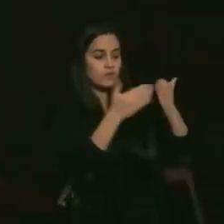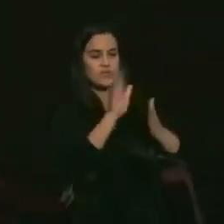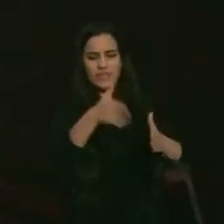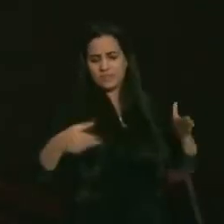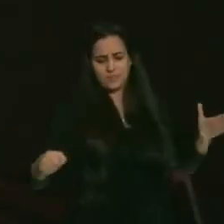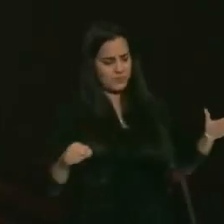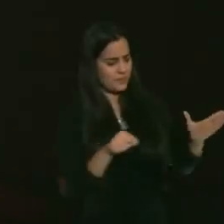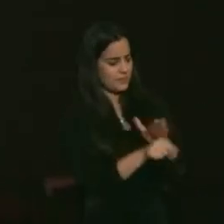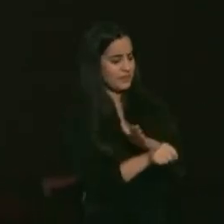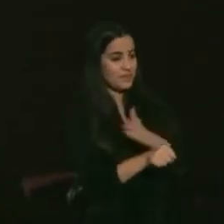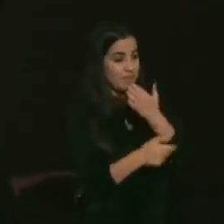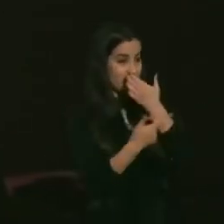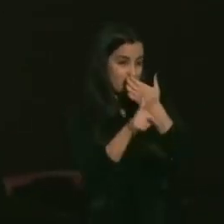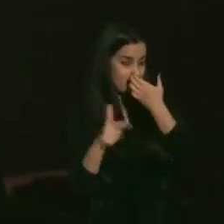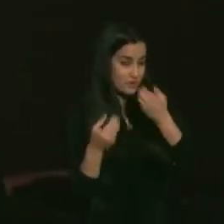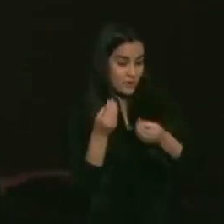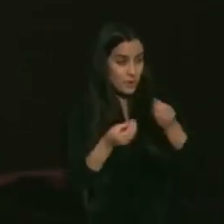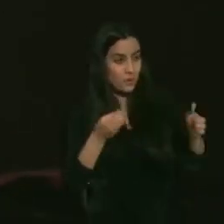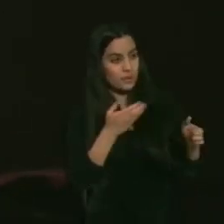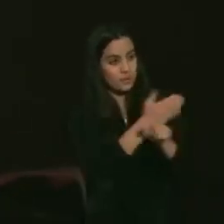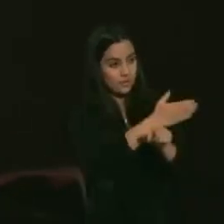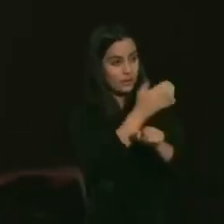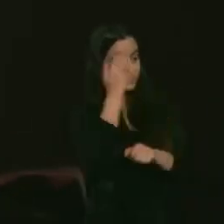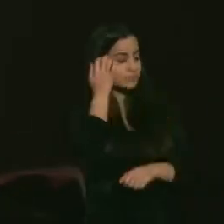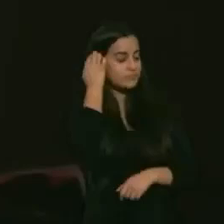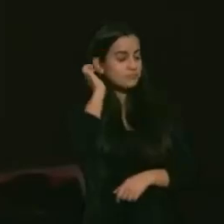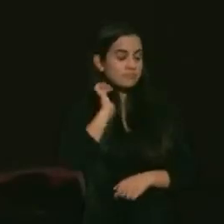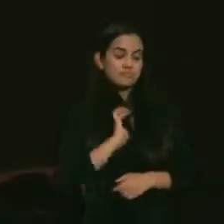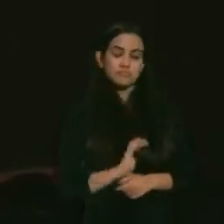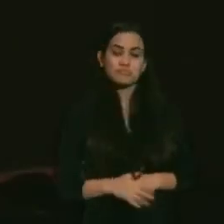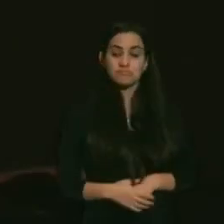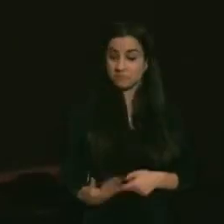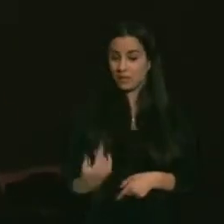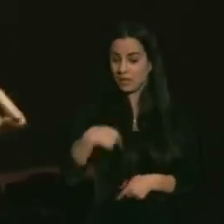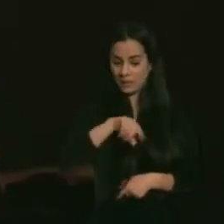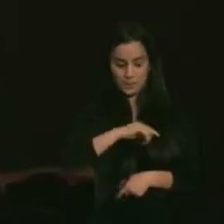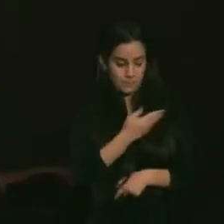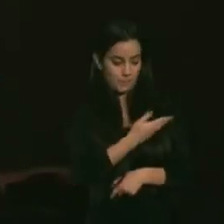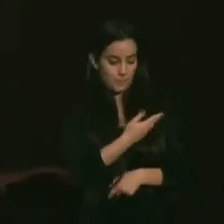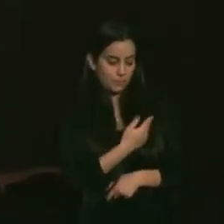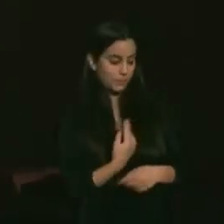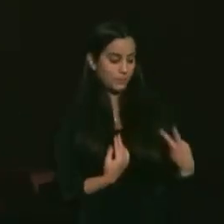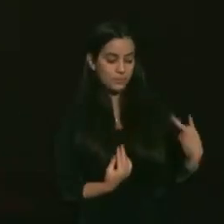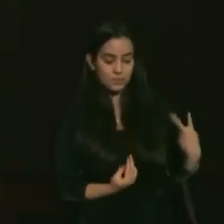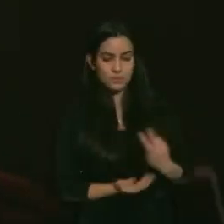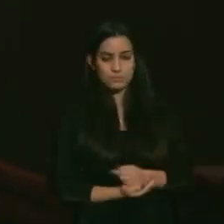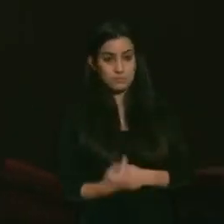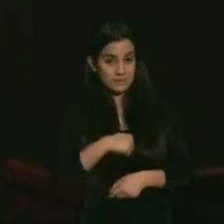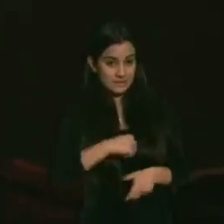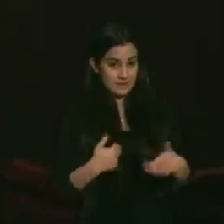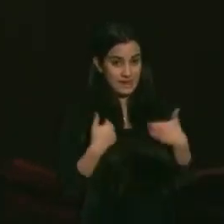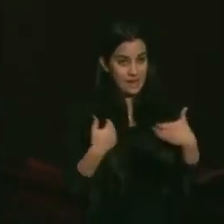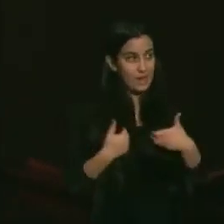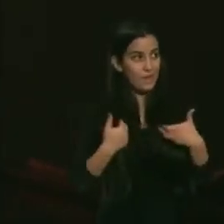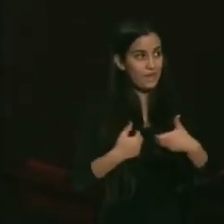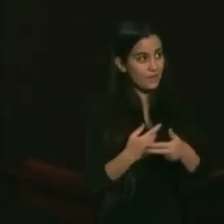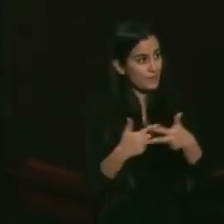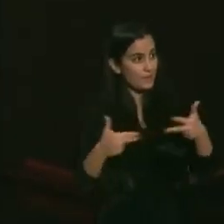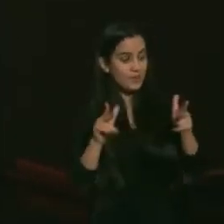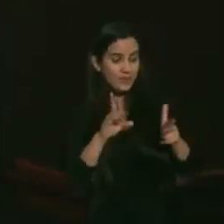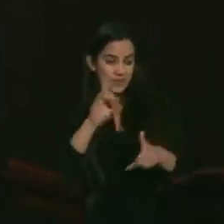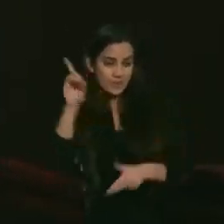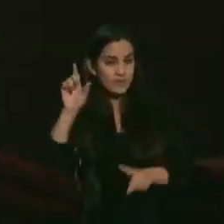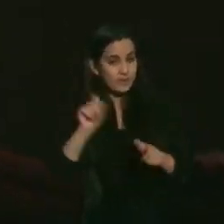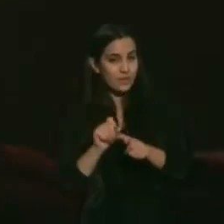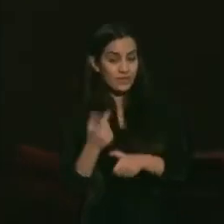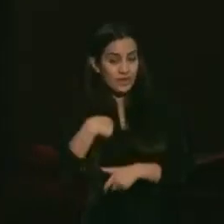cheio, lotado, não tinha como entrar. E eu e o meu amigo, estávamos tão empolgados com tudo que Deus estava fazendo, e